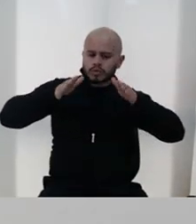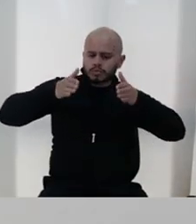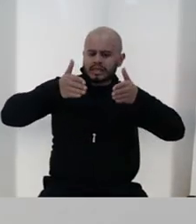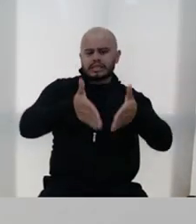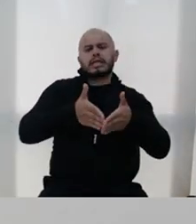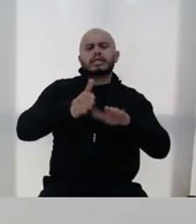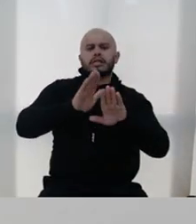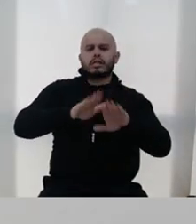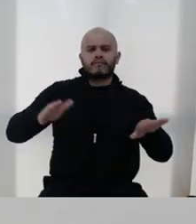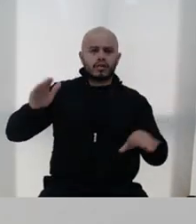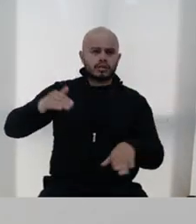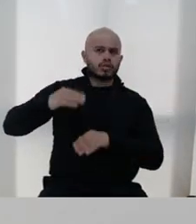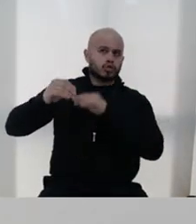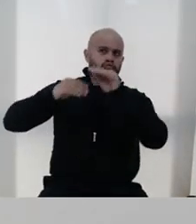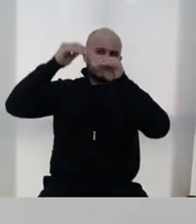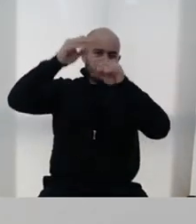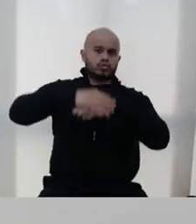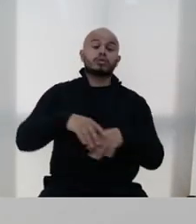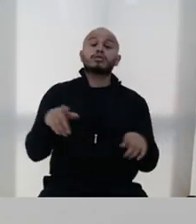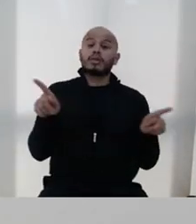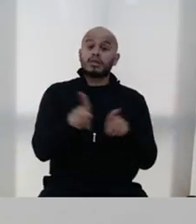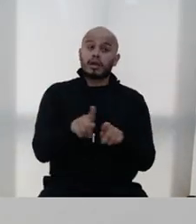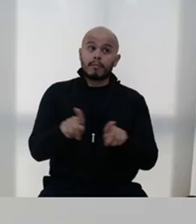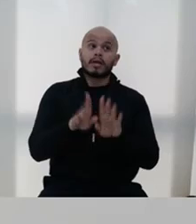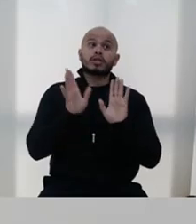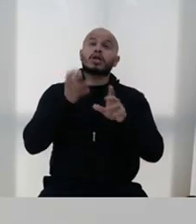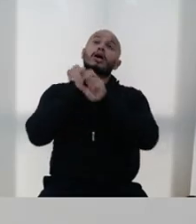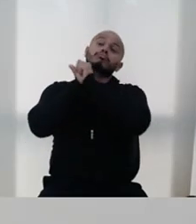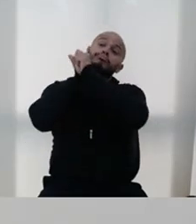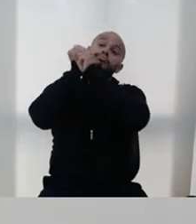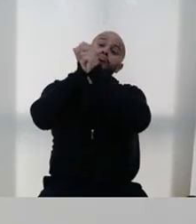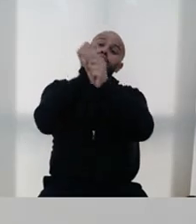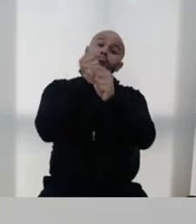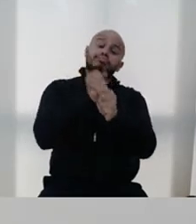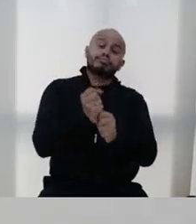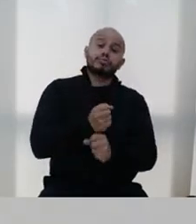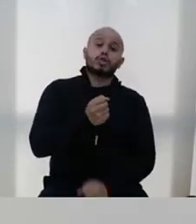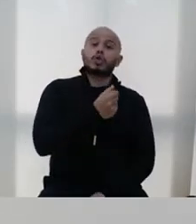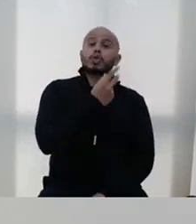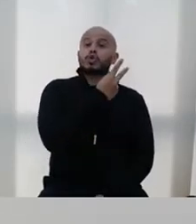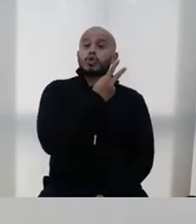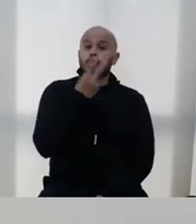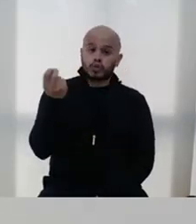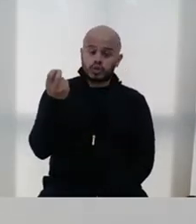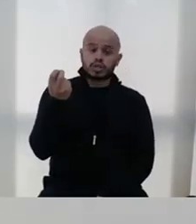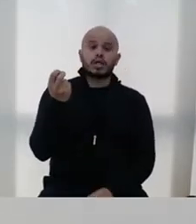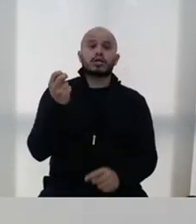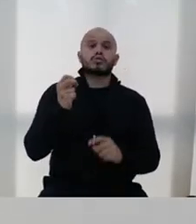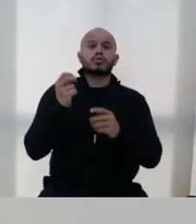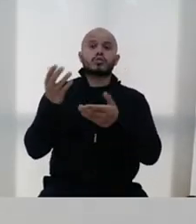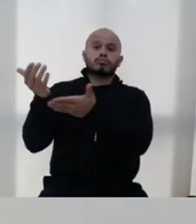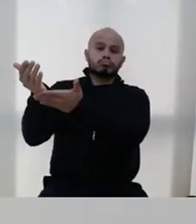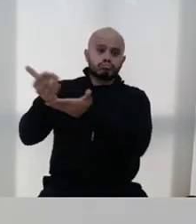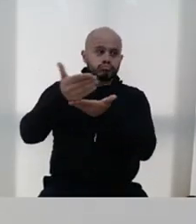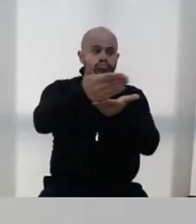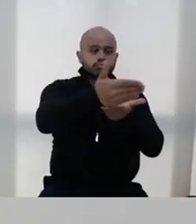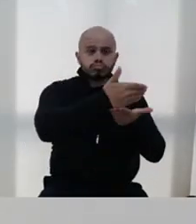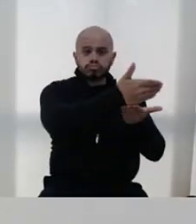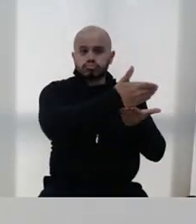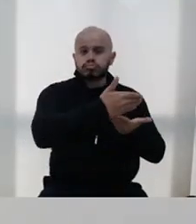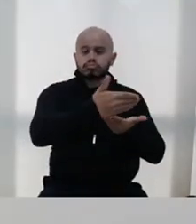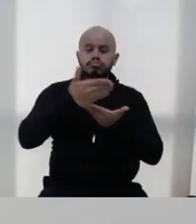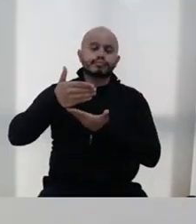no Estado e os 200 anos da transição do acolhimento e asilo dos expostos à família acolhedora. É um curso que a Escola